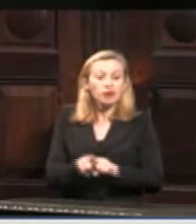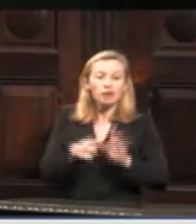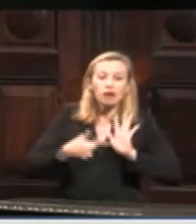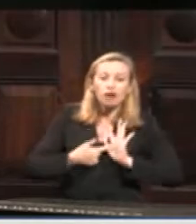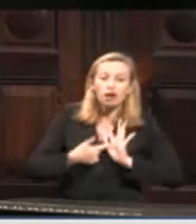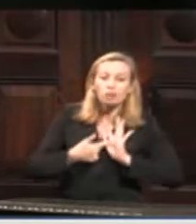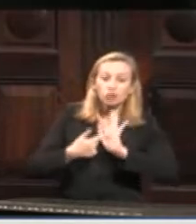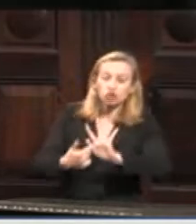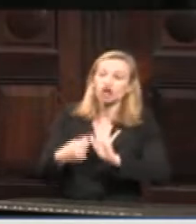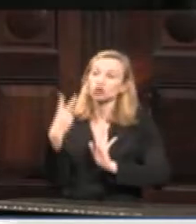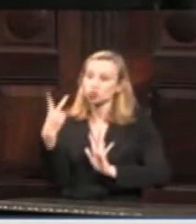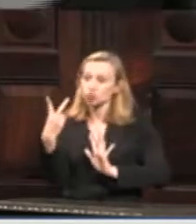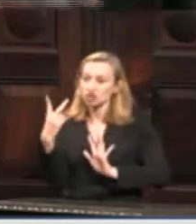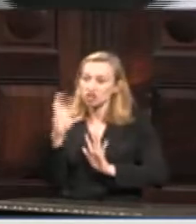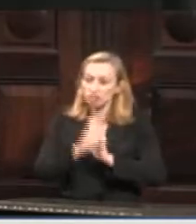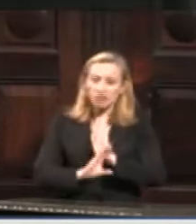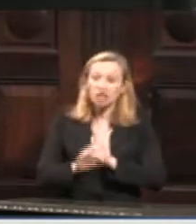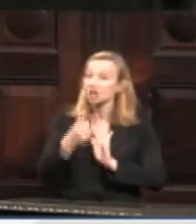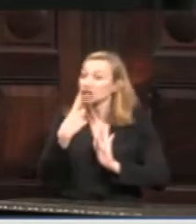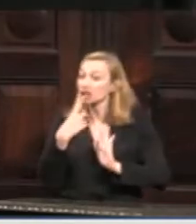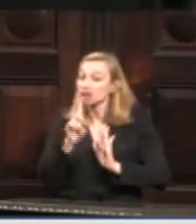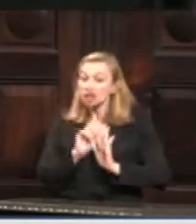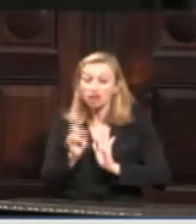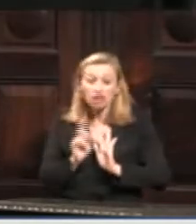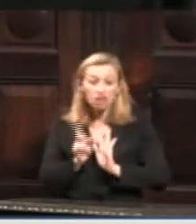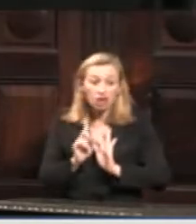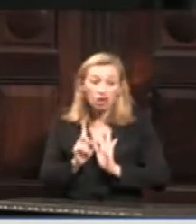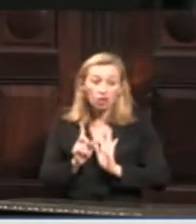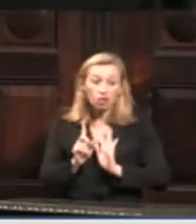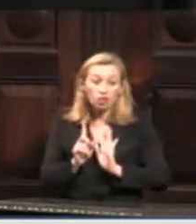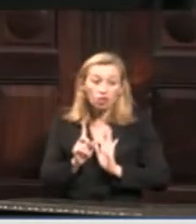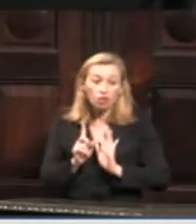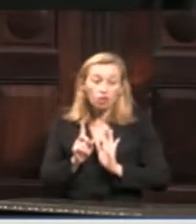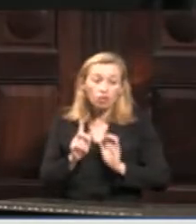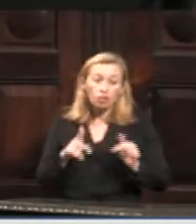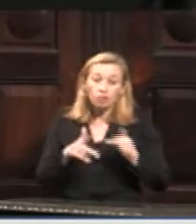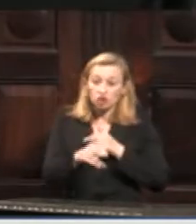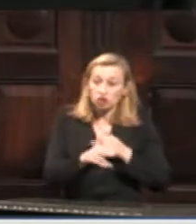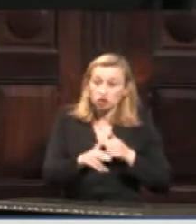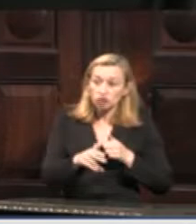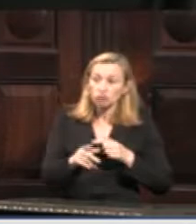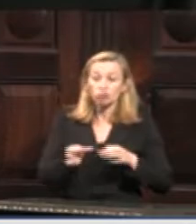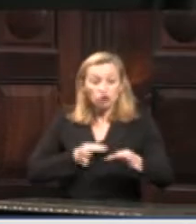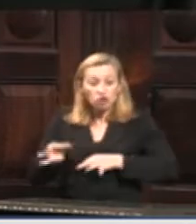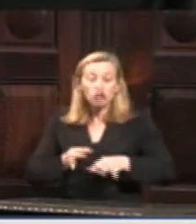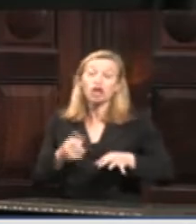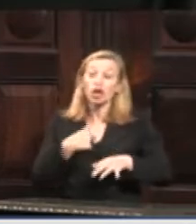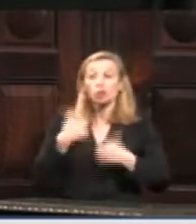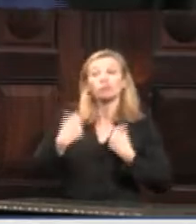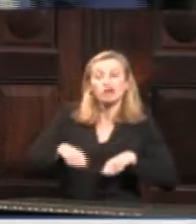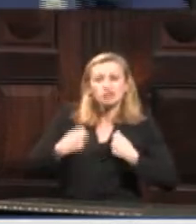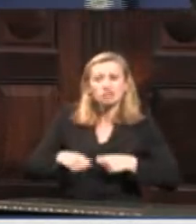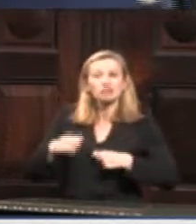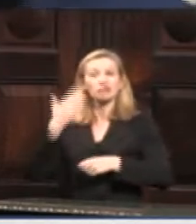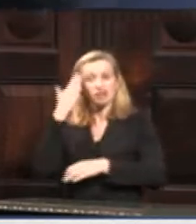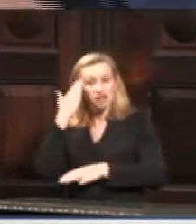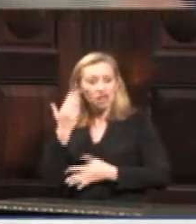emendas para que não prejudique o projeto, da mesma maneira, na mesma linha, o deputado Valdec Carneiro. Se me permita, Vossa Excelência, eu